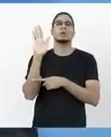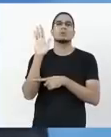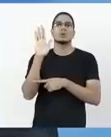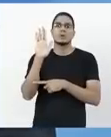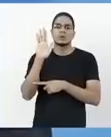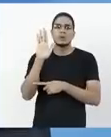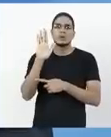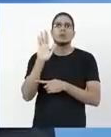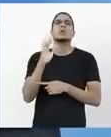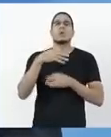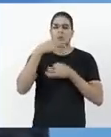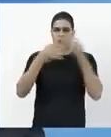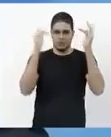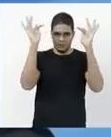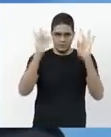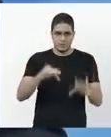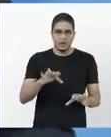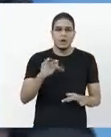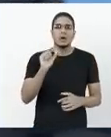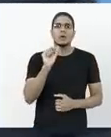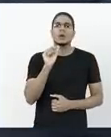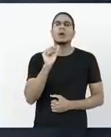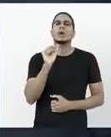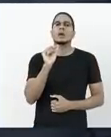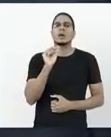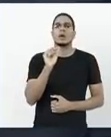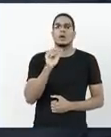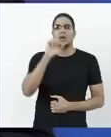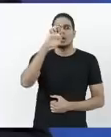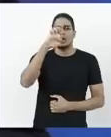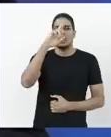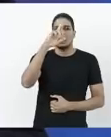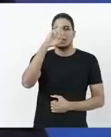é Éder Mauro, do PSD, com a palavra.